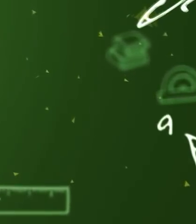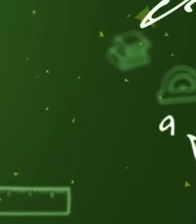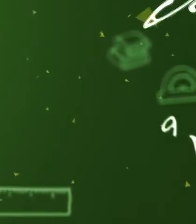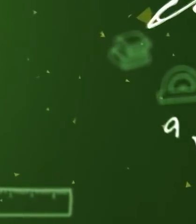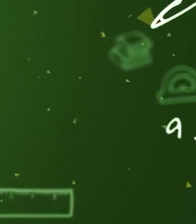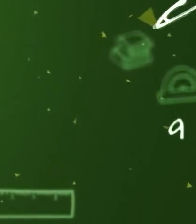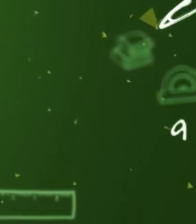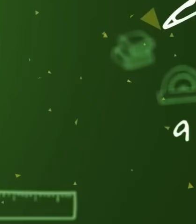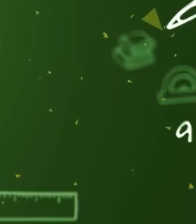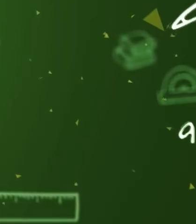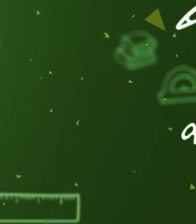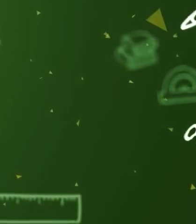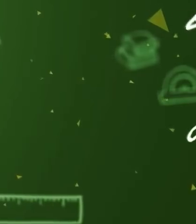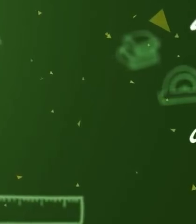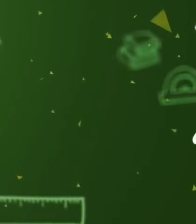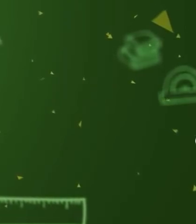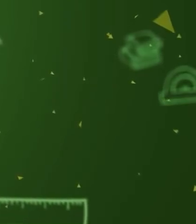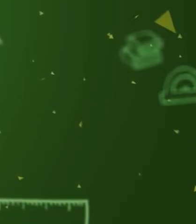falar nada.